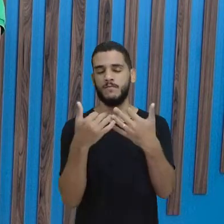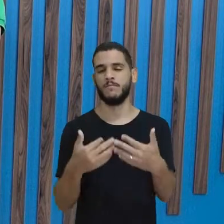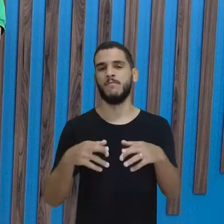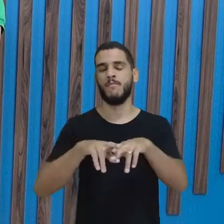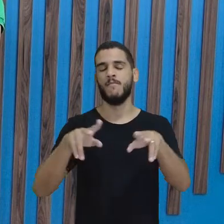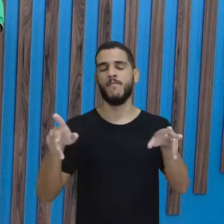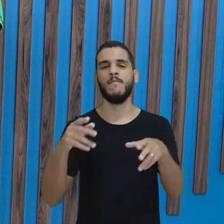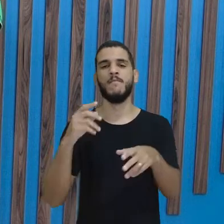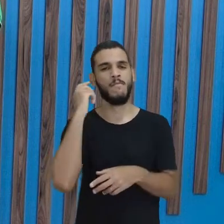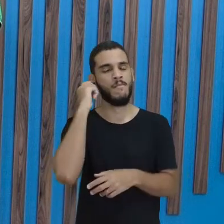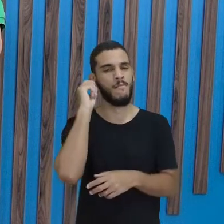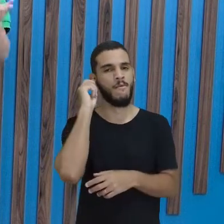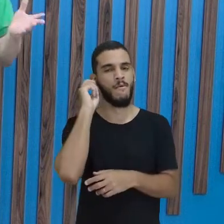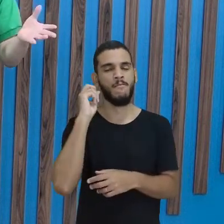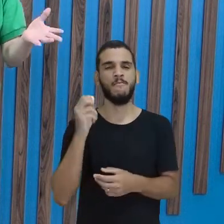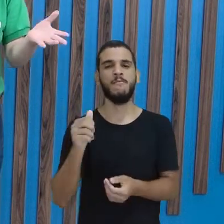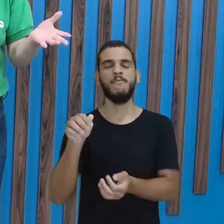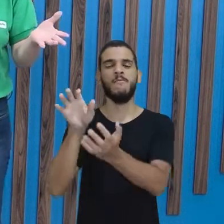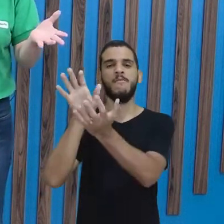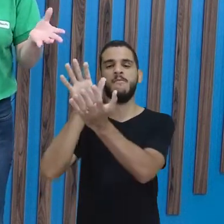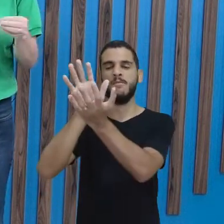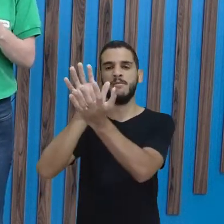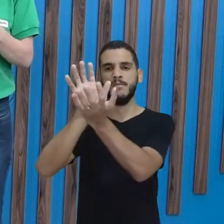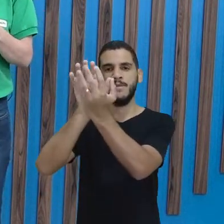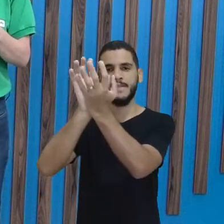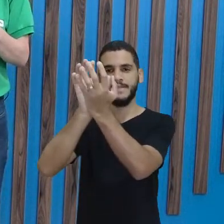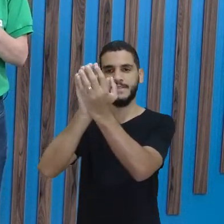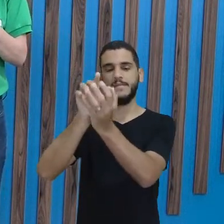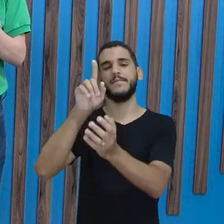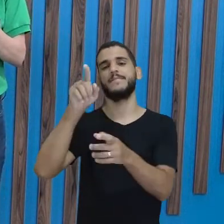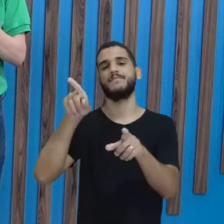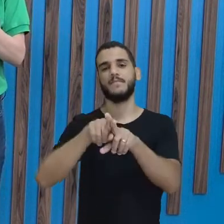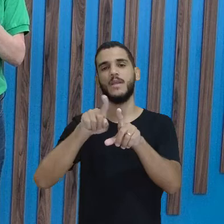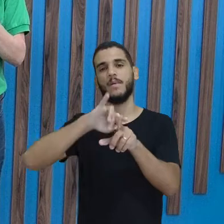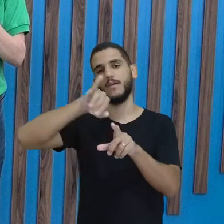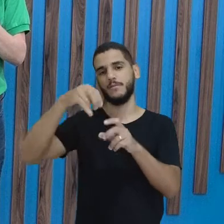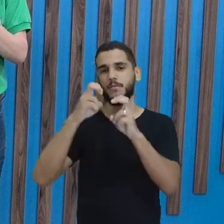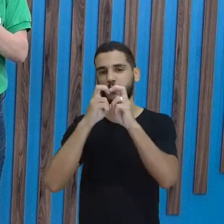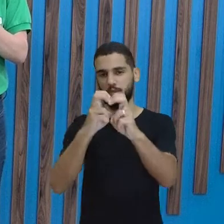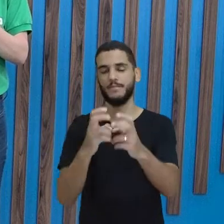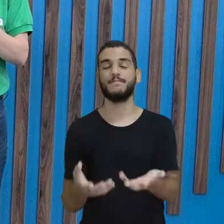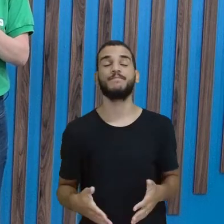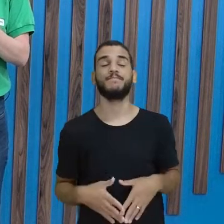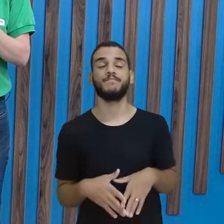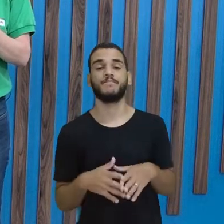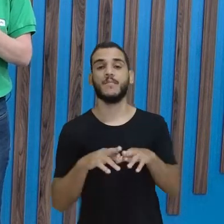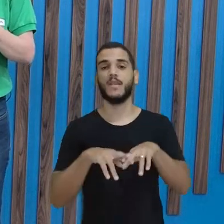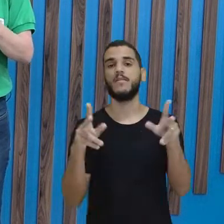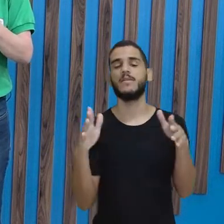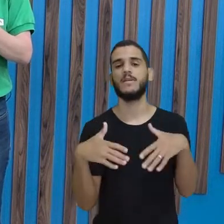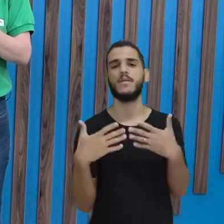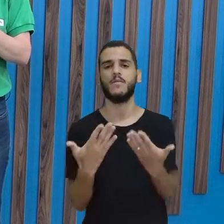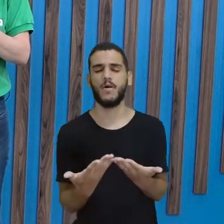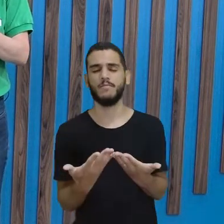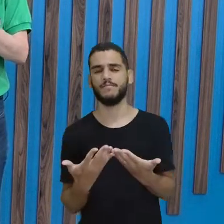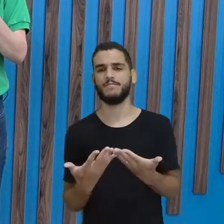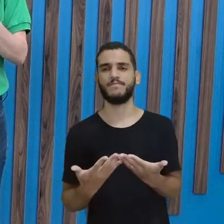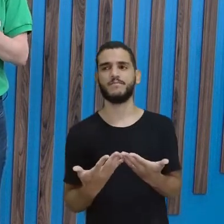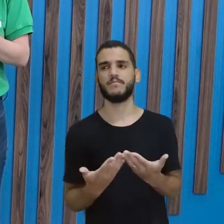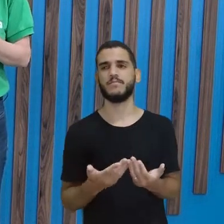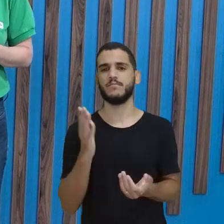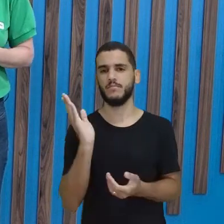entre, por exemplo, Recife e Jaboatão dos Guararapes, que são muito próximas uma da outra. Mas a gente percebe diferença já